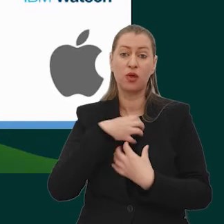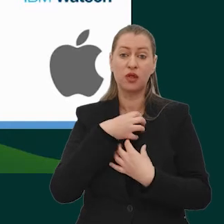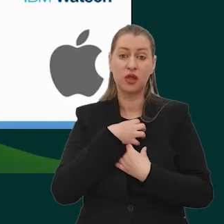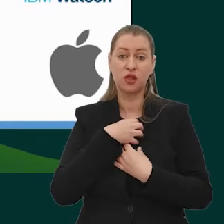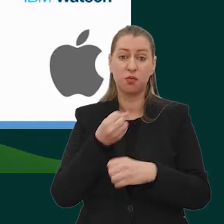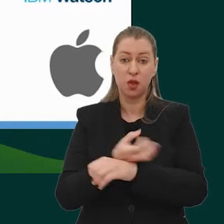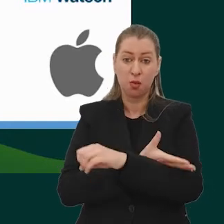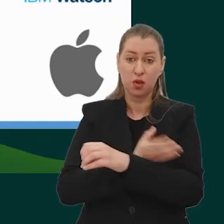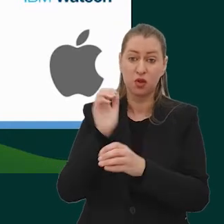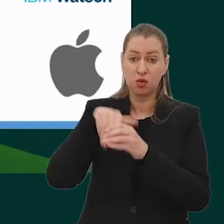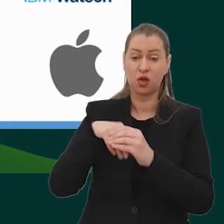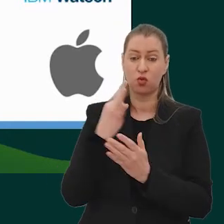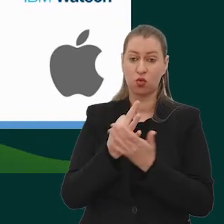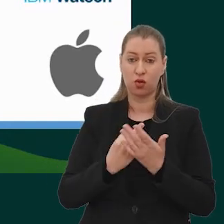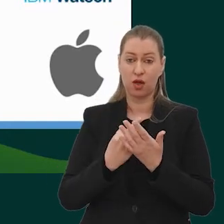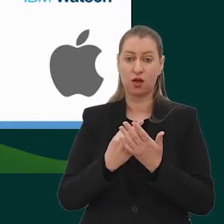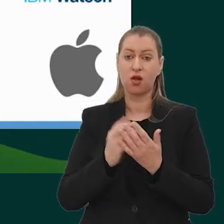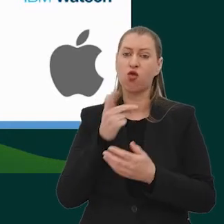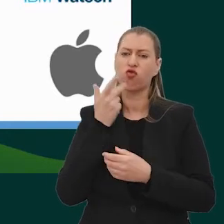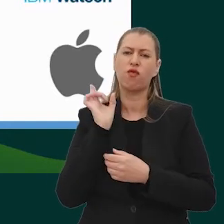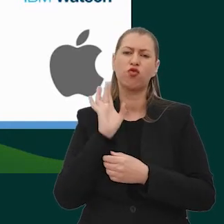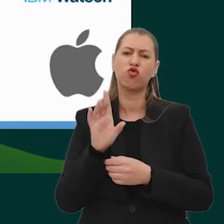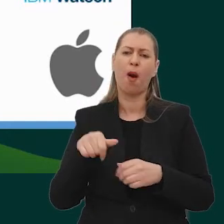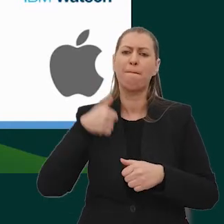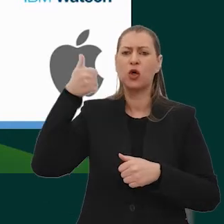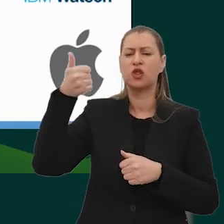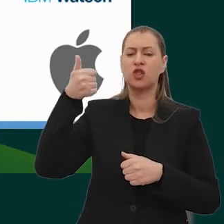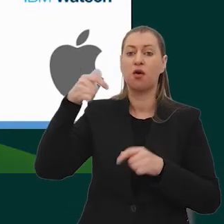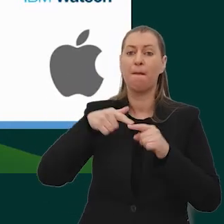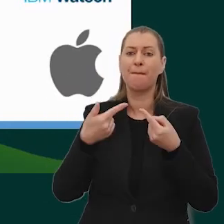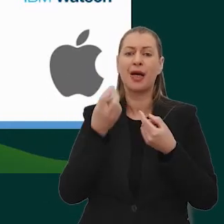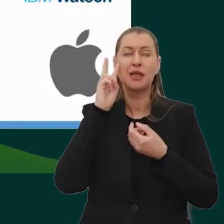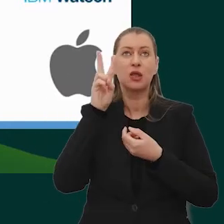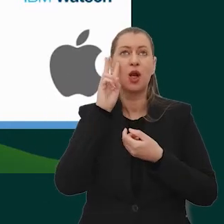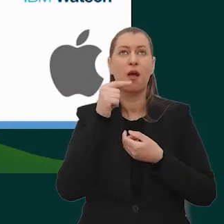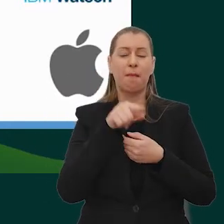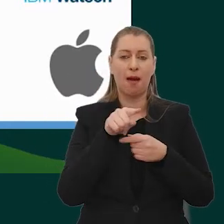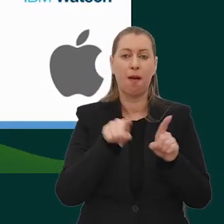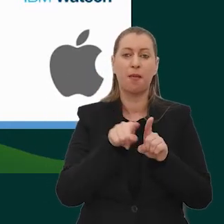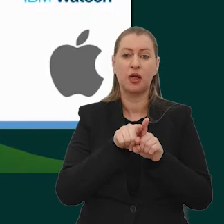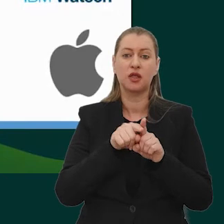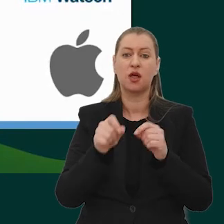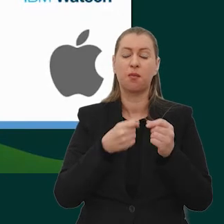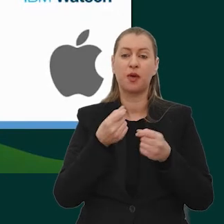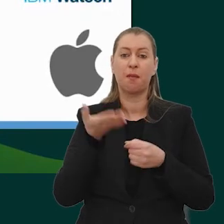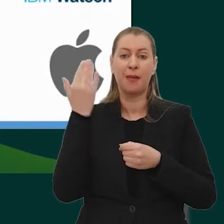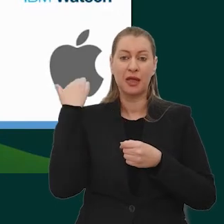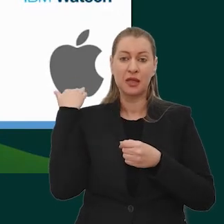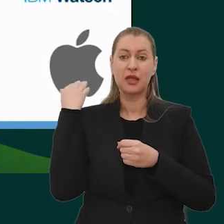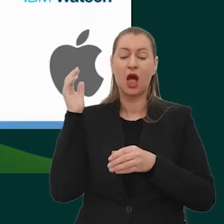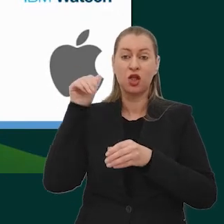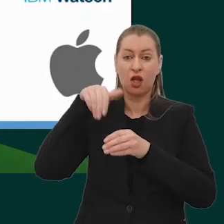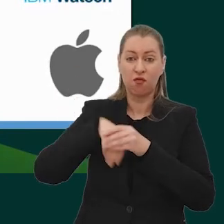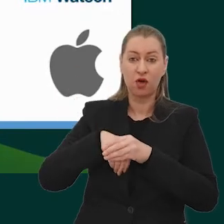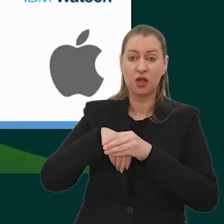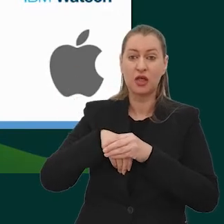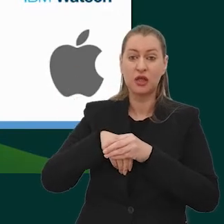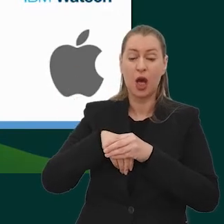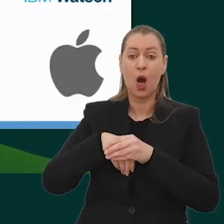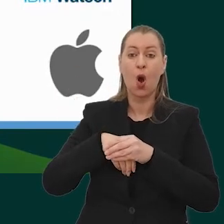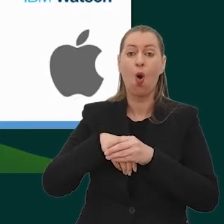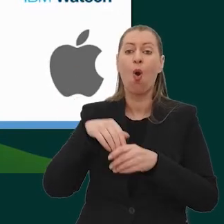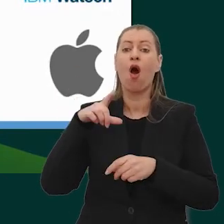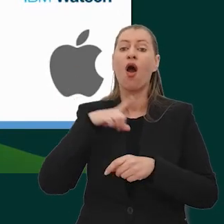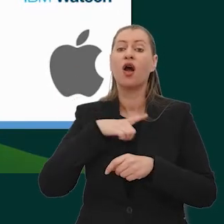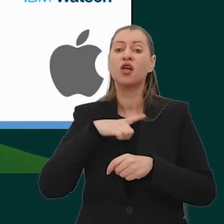sentimentos dentro de um texto. Não estou dizendo só positivo. Se vocês lembrarem, na época das eleições do Trump, teve esse tipo de abordagem. O